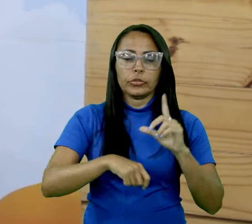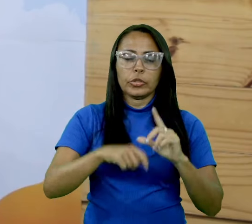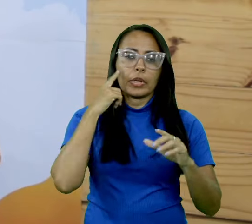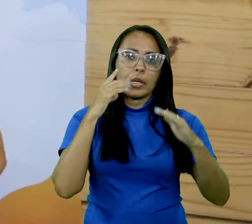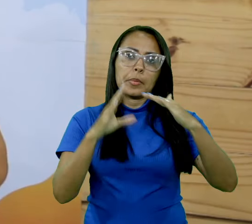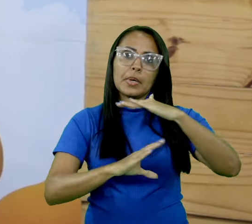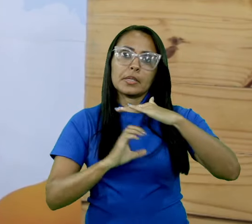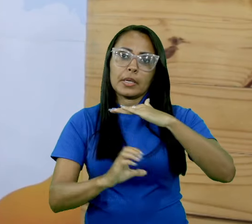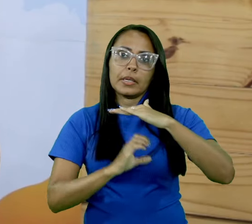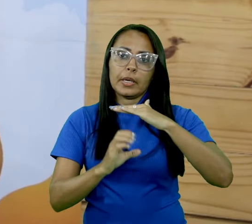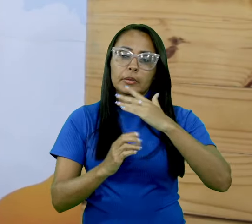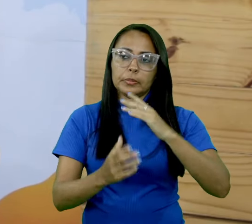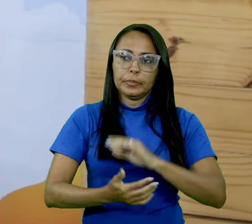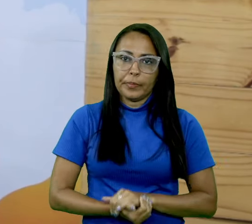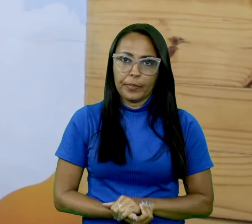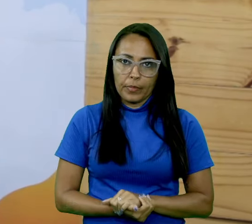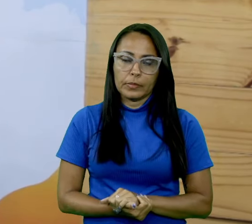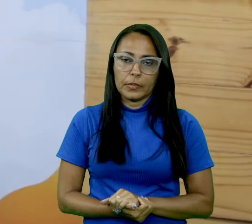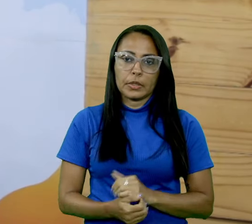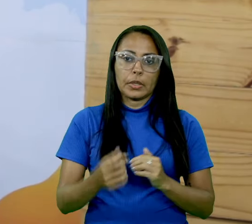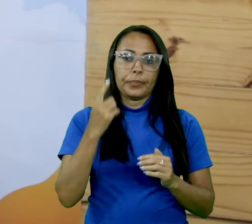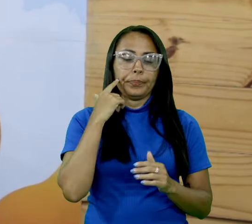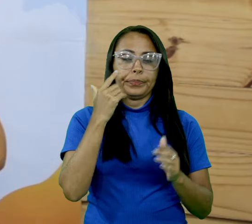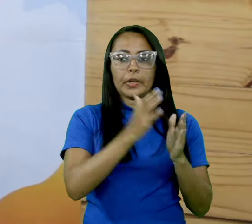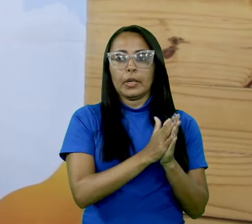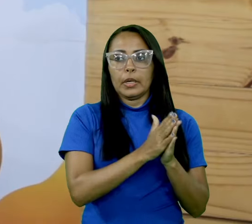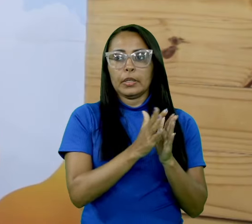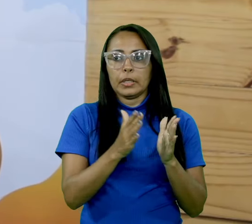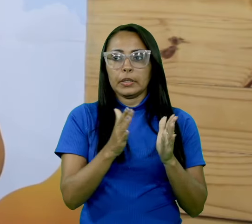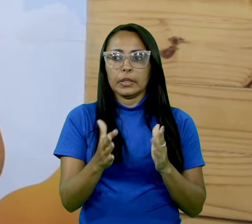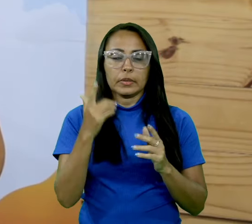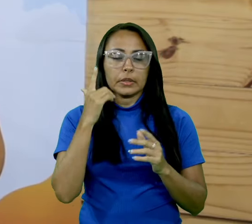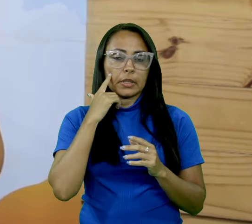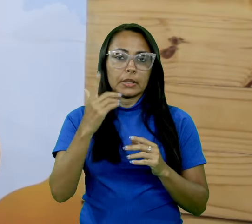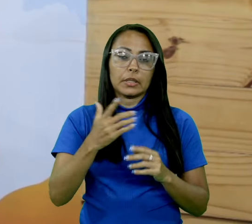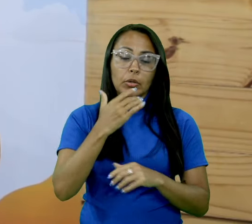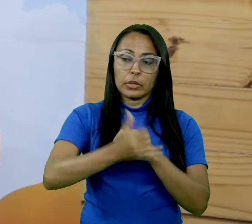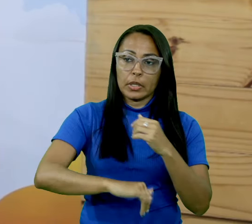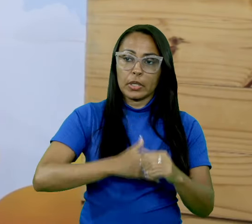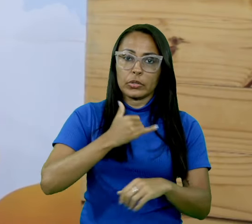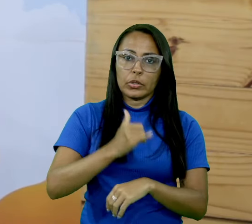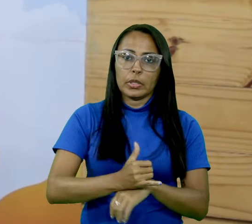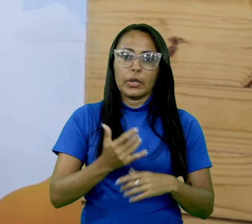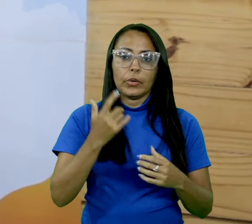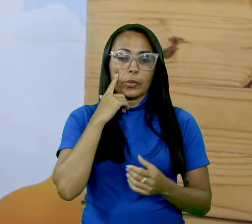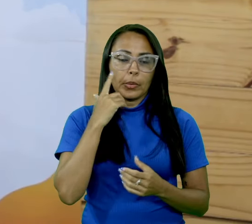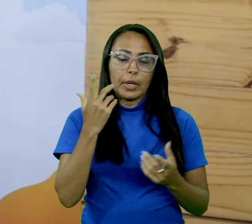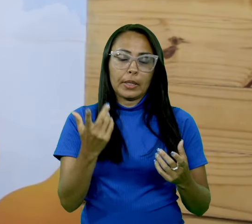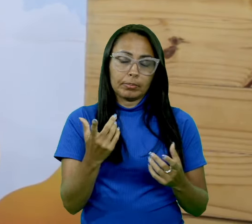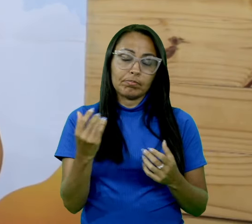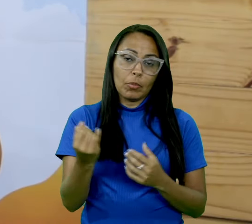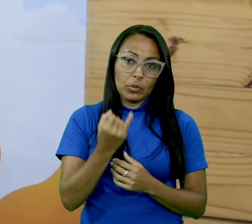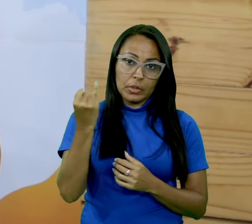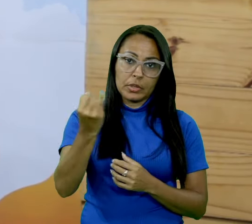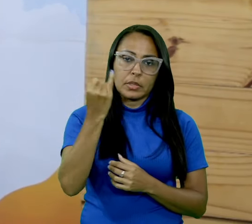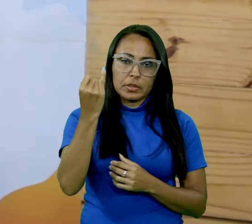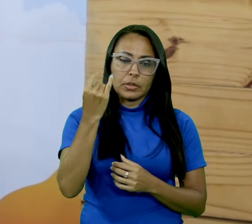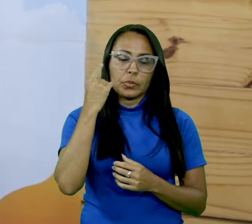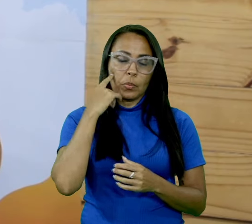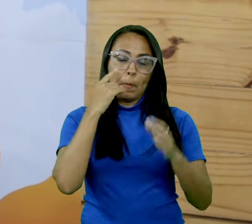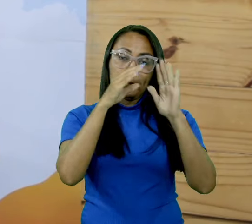empresarial extrapolando as barreiras geográficas e aí as transações internacionais, com o papel, sobretudo, do